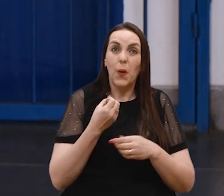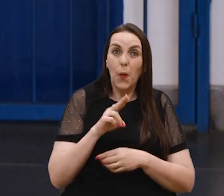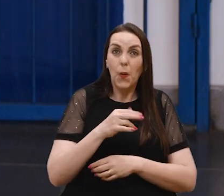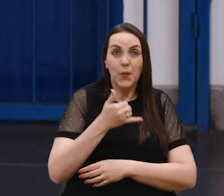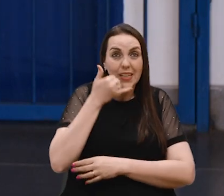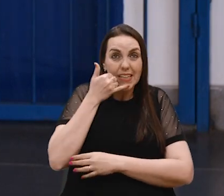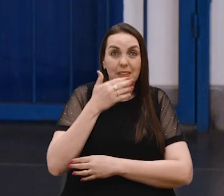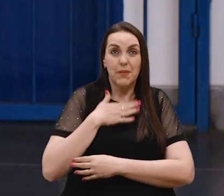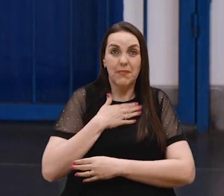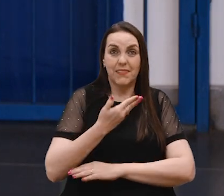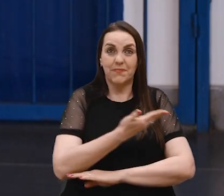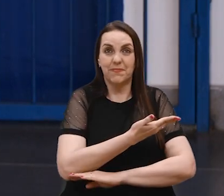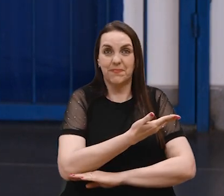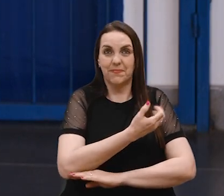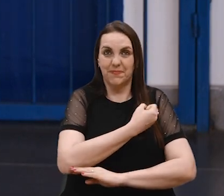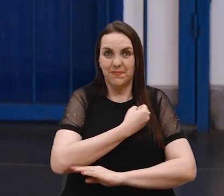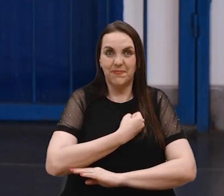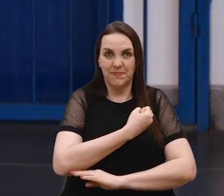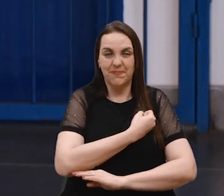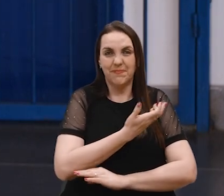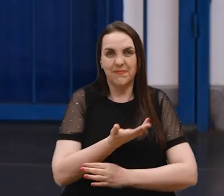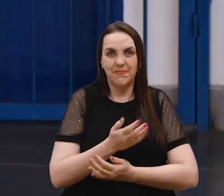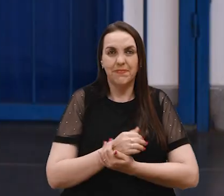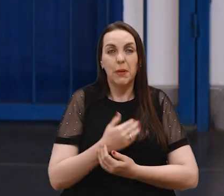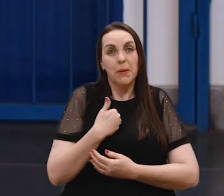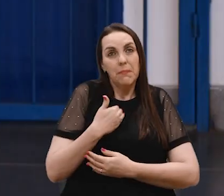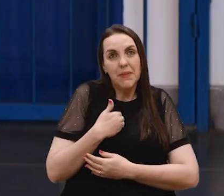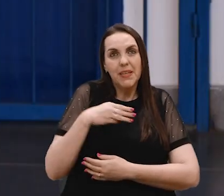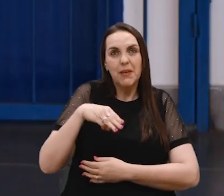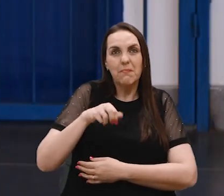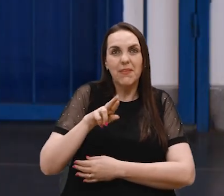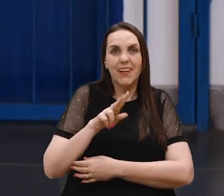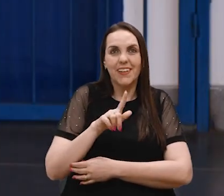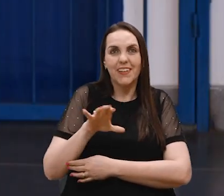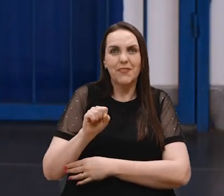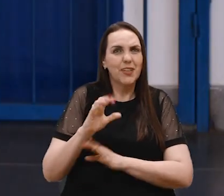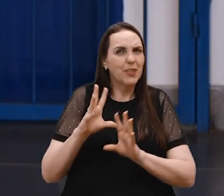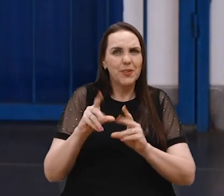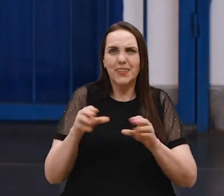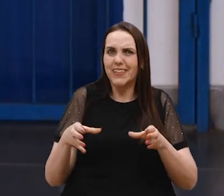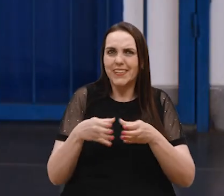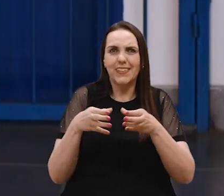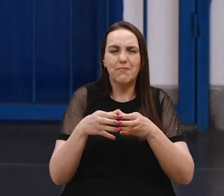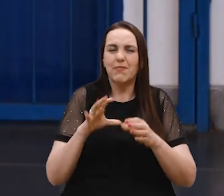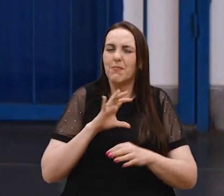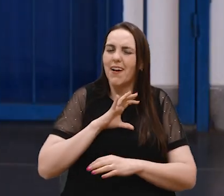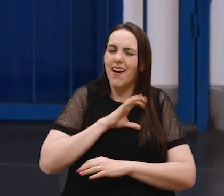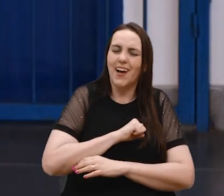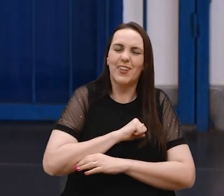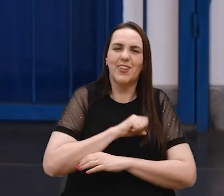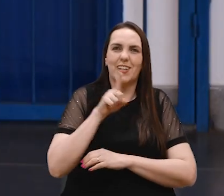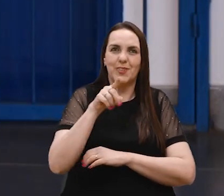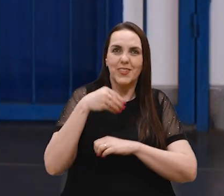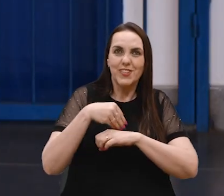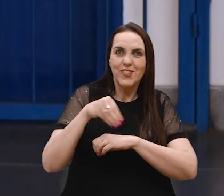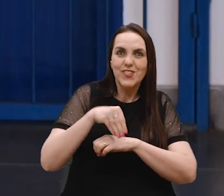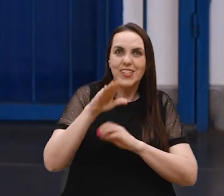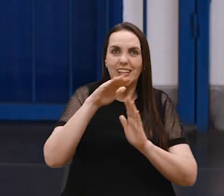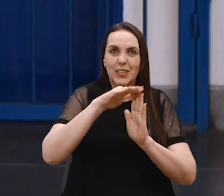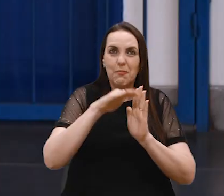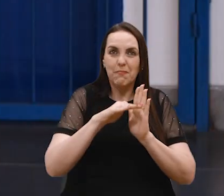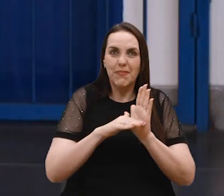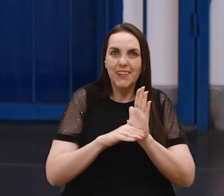imprensa@camaracaxias.rs.gov.br ou liga para mim 3066-3979, para mim, para Marliva, para toda a equipe, que a gente vai adorar receber sua sugestão